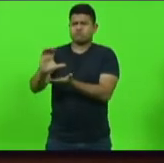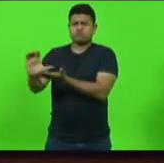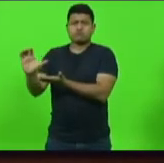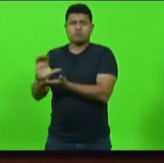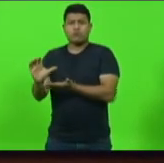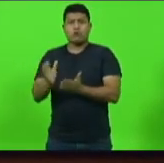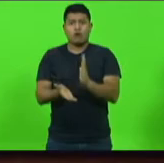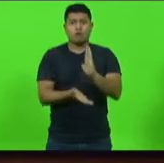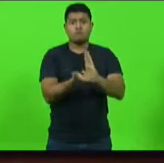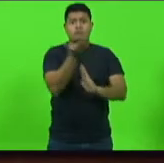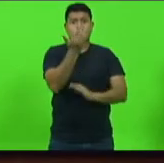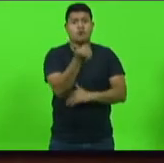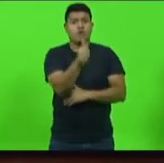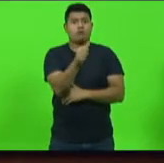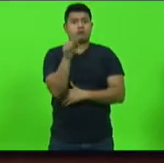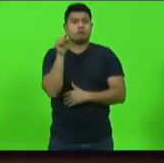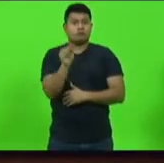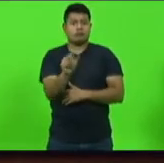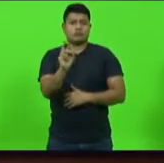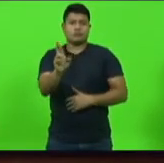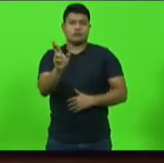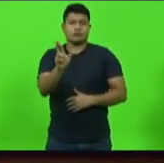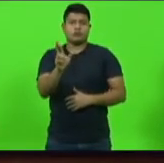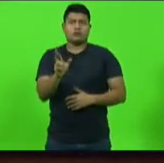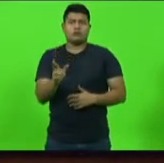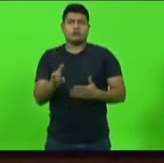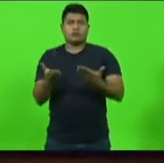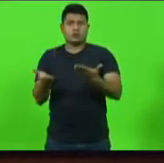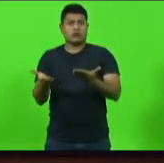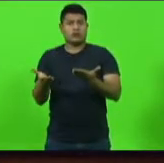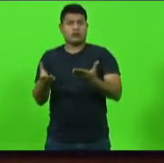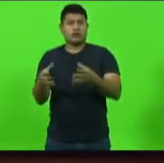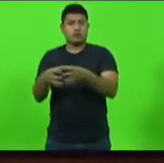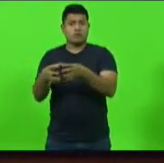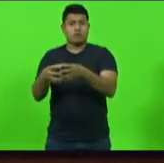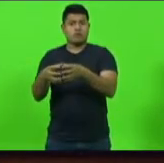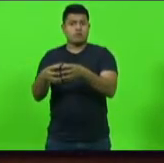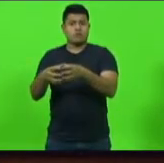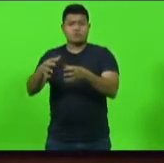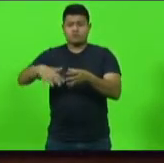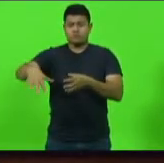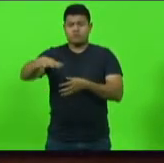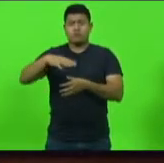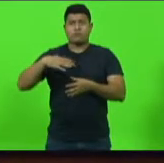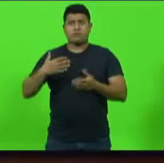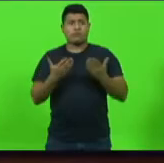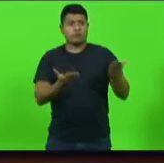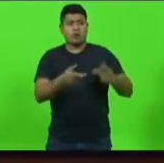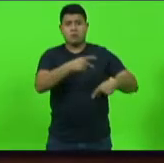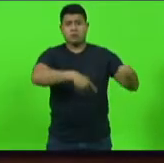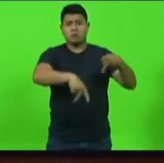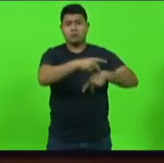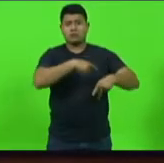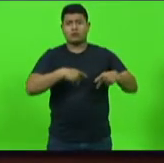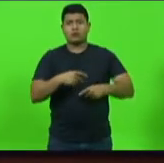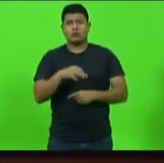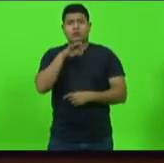aumentando R$11 mil numa carreira, enquanto o povo